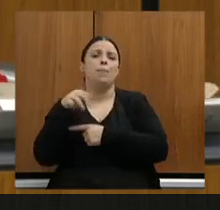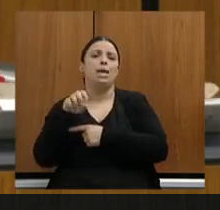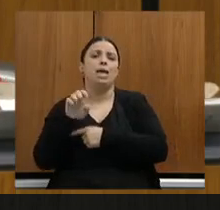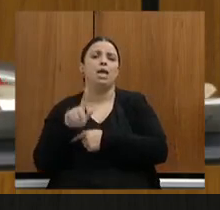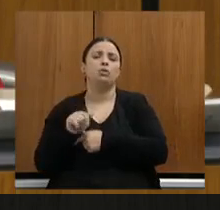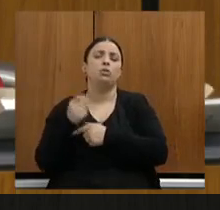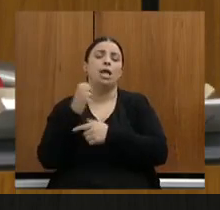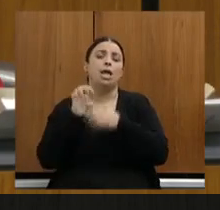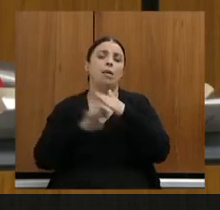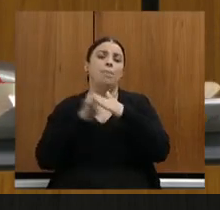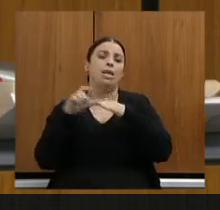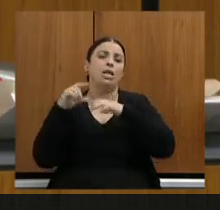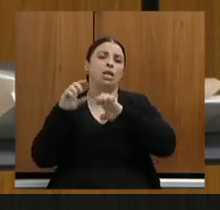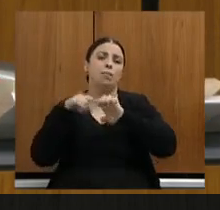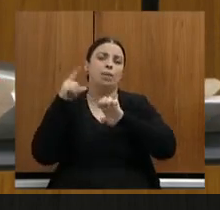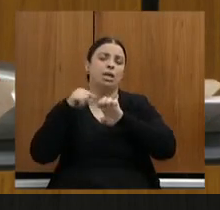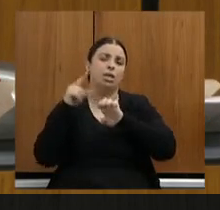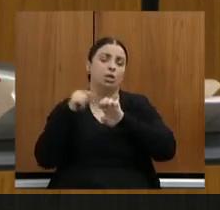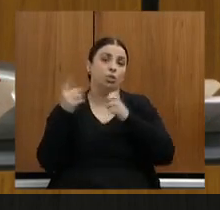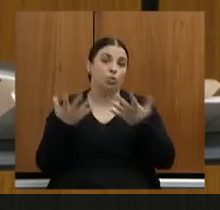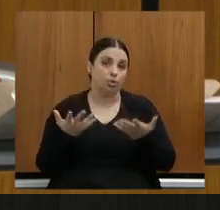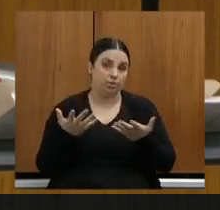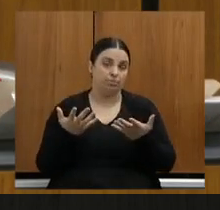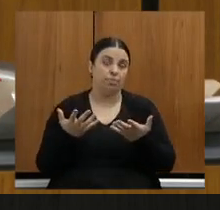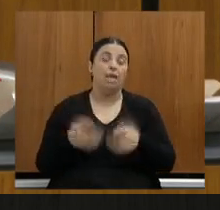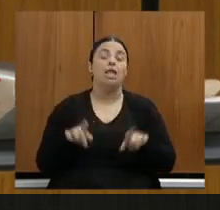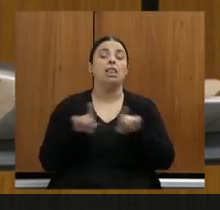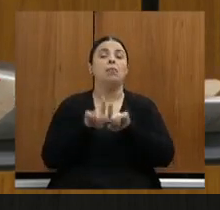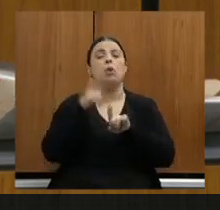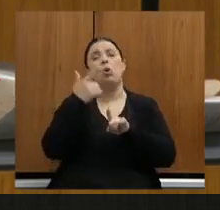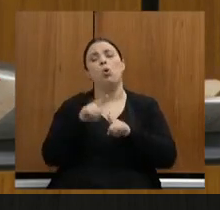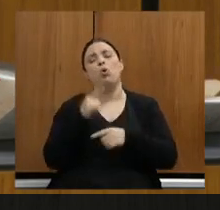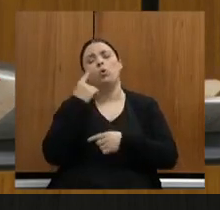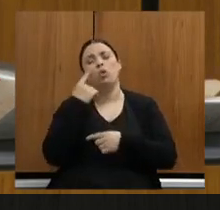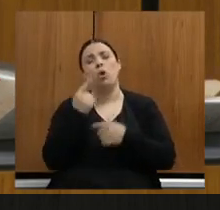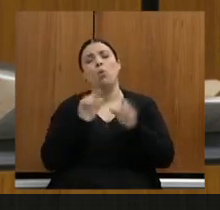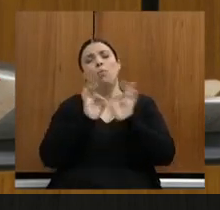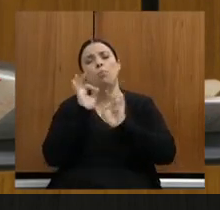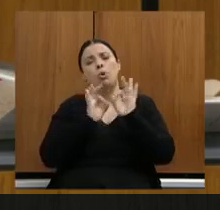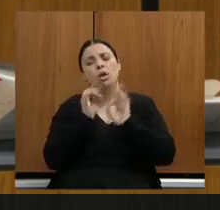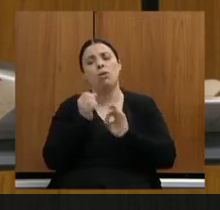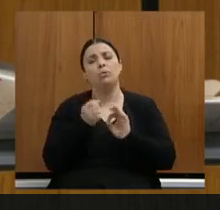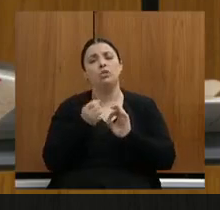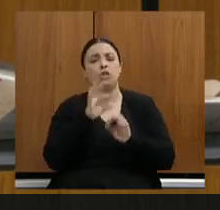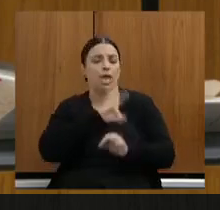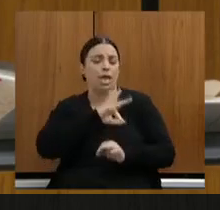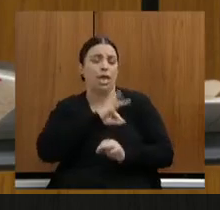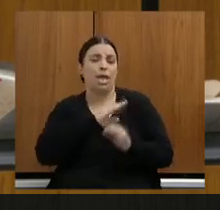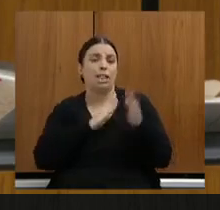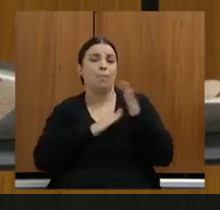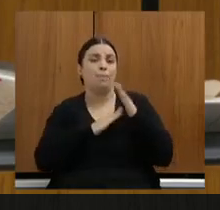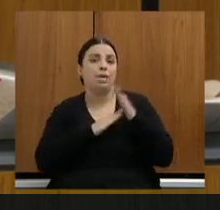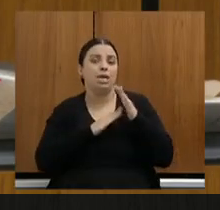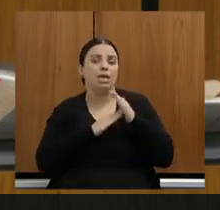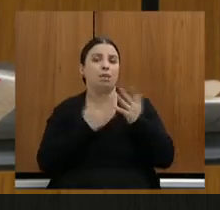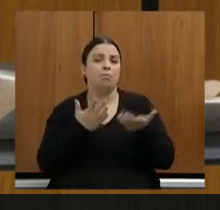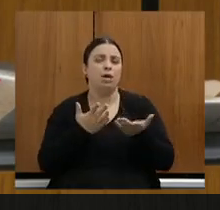outra questão que me chamou atenção que do programa de renda mínima dos Agricultores familiares em